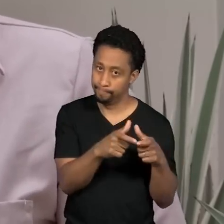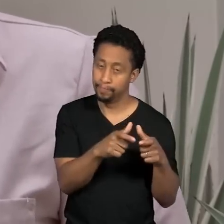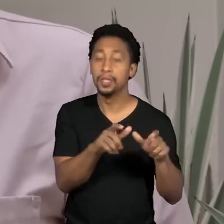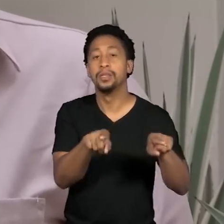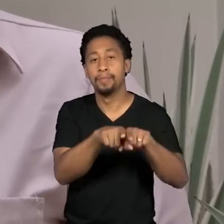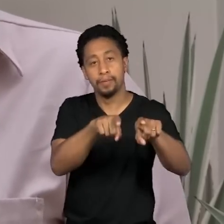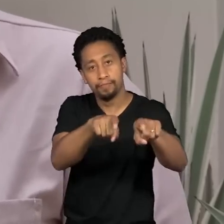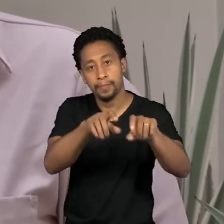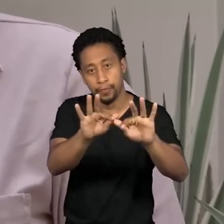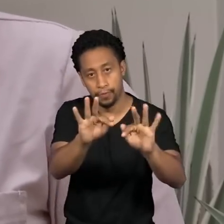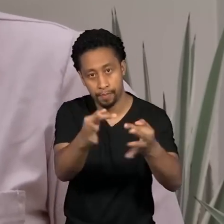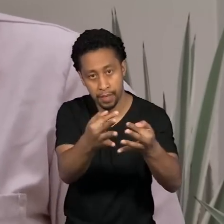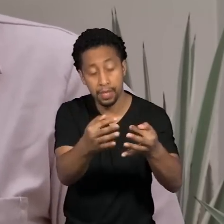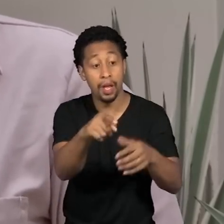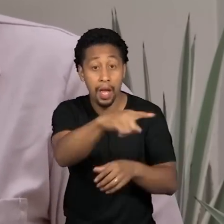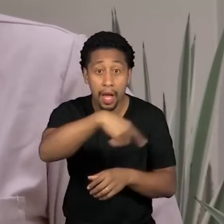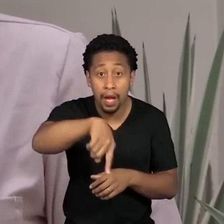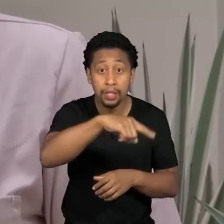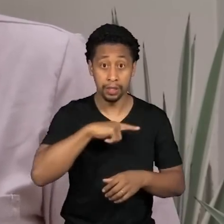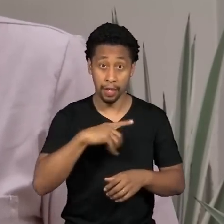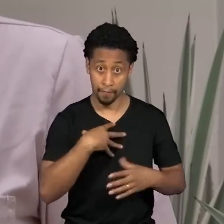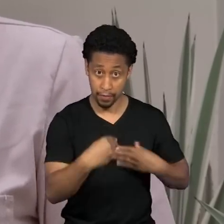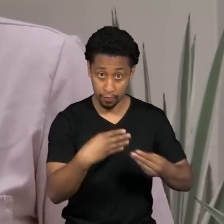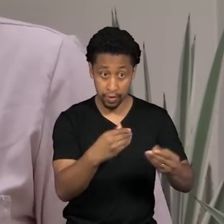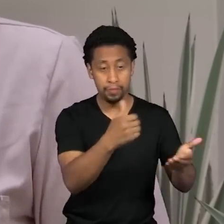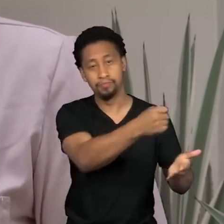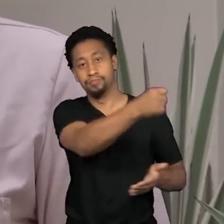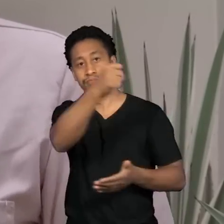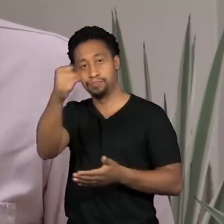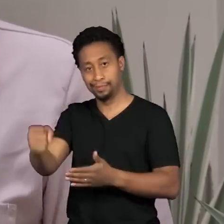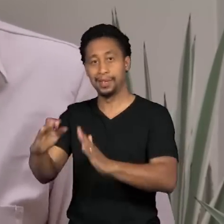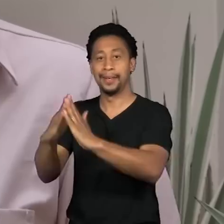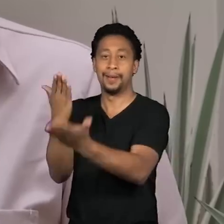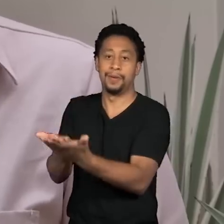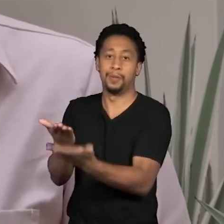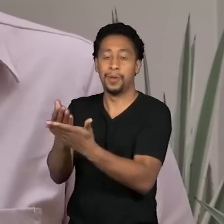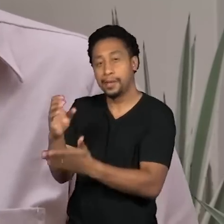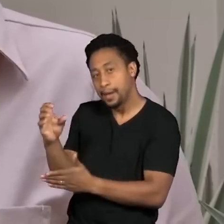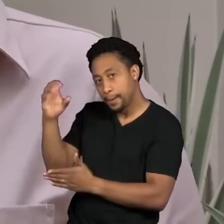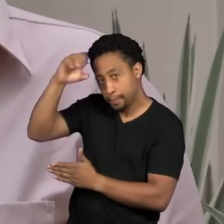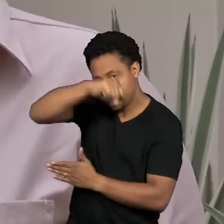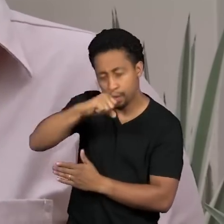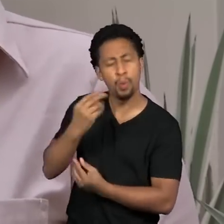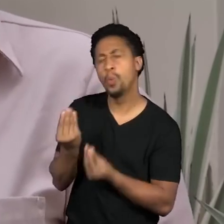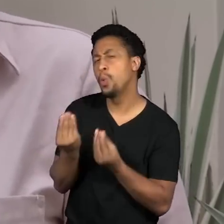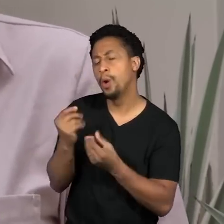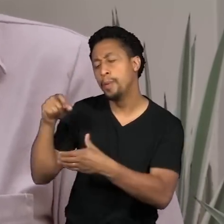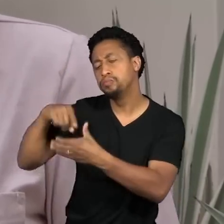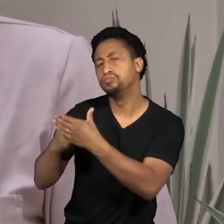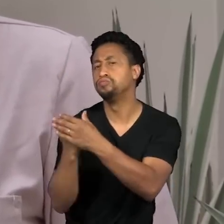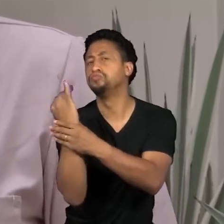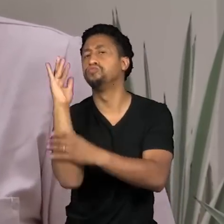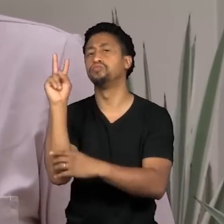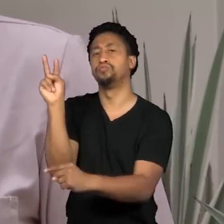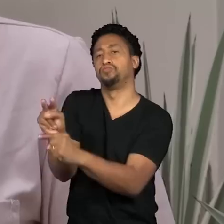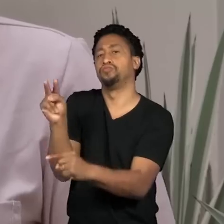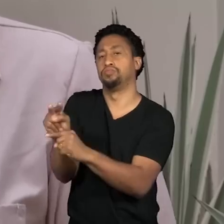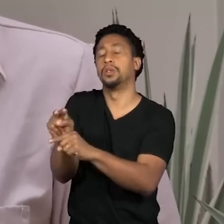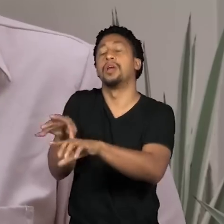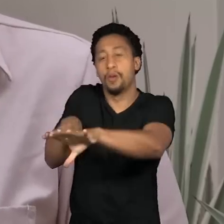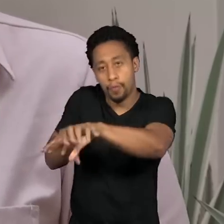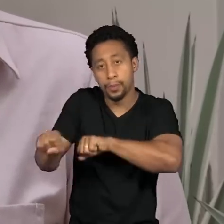familiar, que têm a formação técnica na área ambiental e vêm para o Instituto em busca dessa nossa